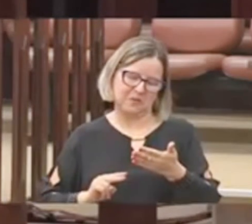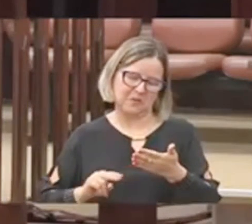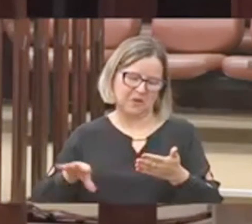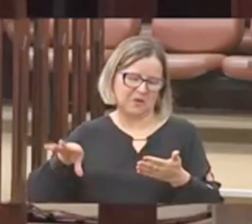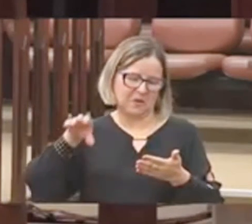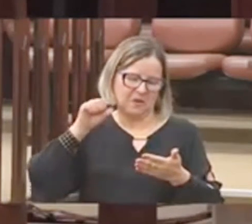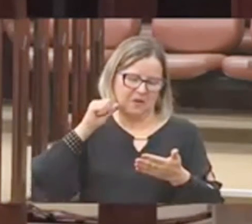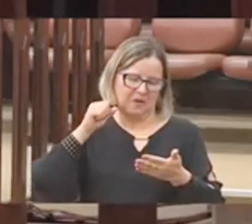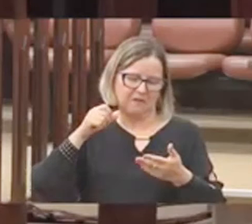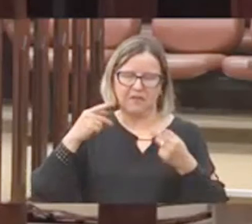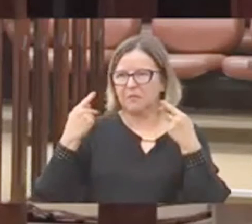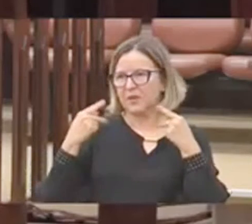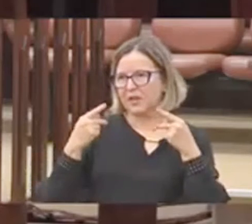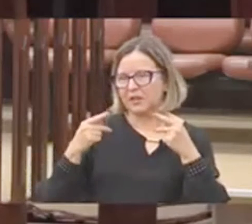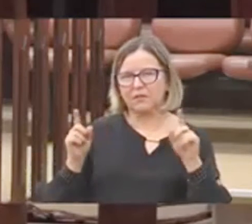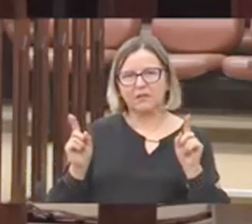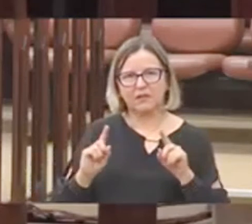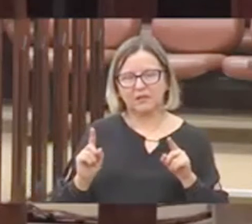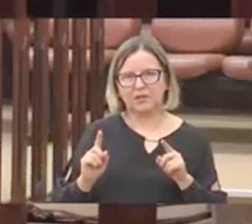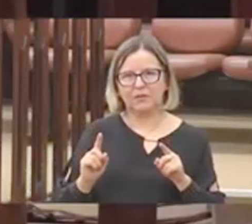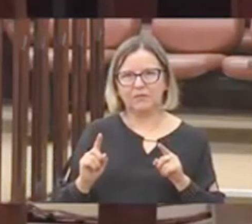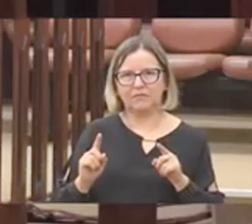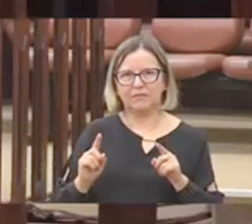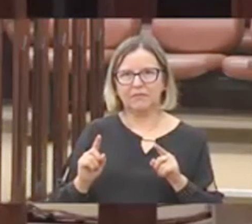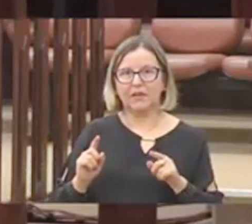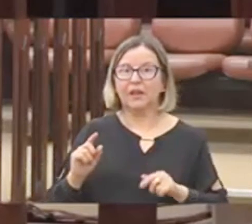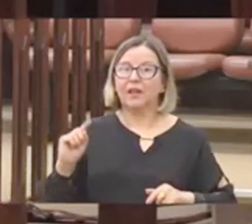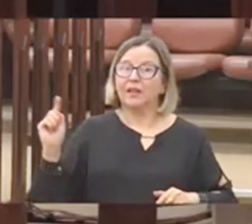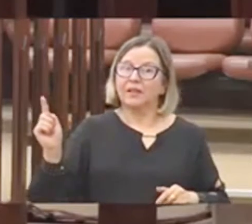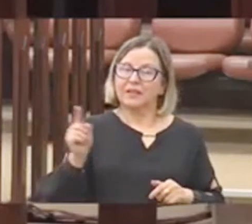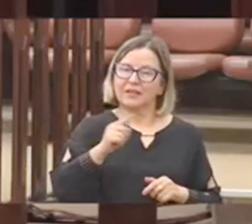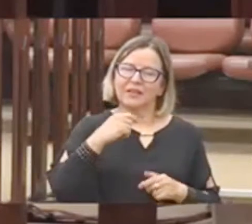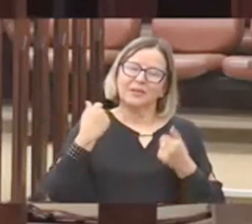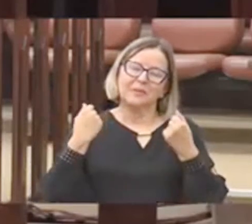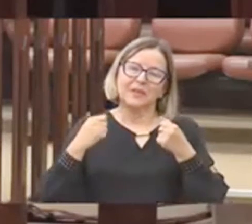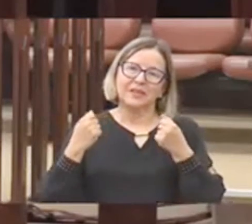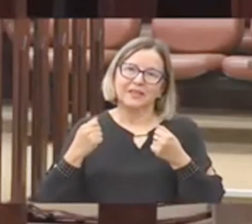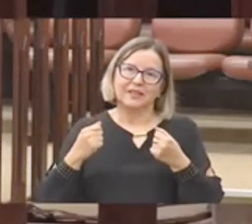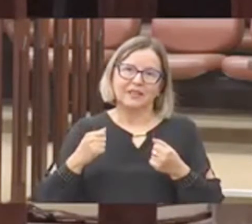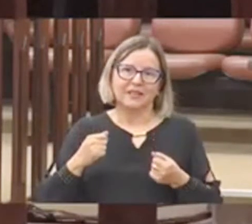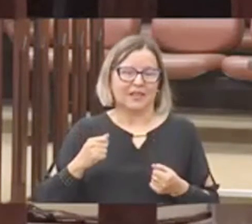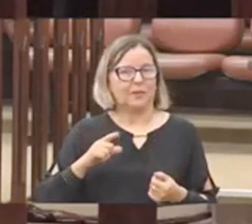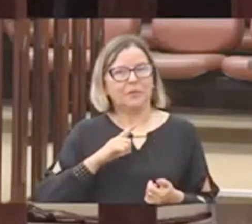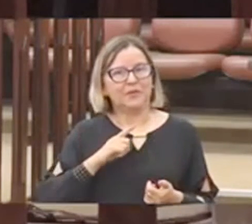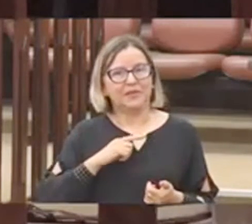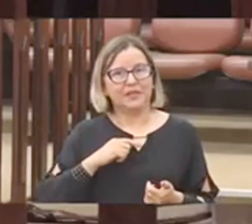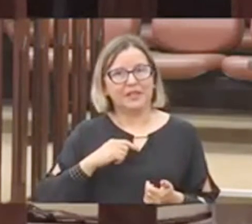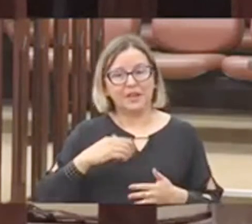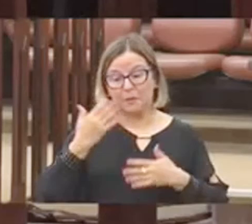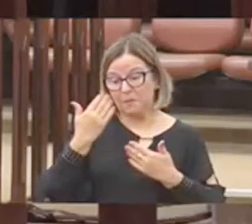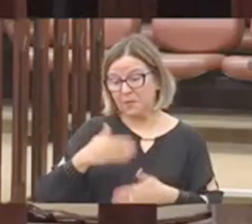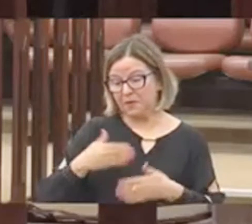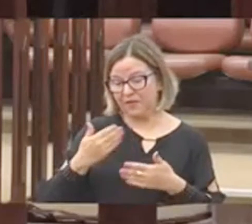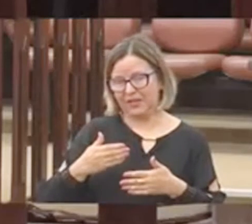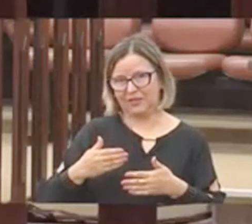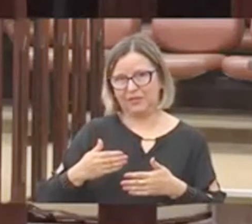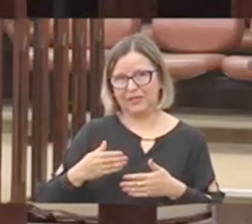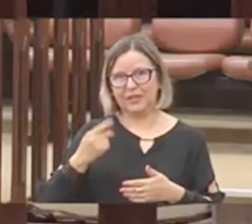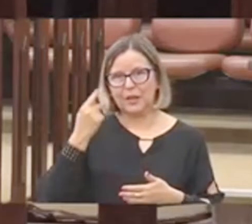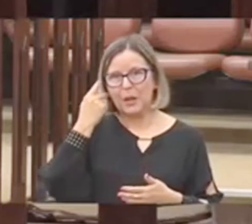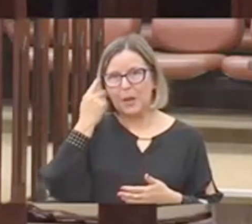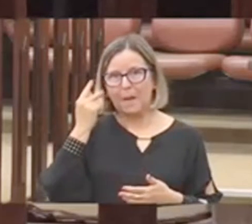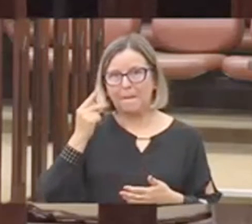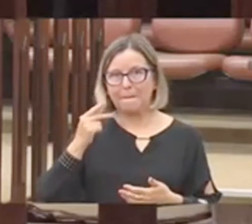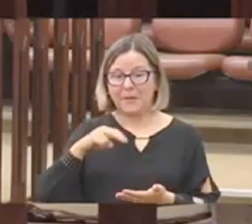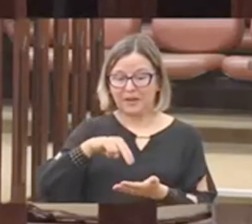Nós temos que passar pelas provações dessa vida, para que a perseverança seja desenvolvida em